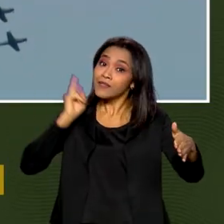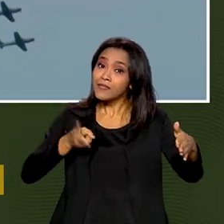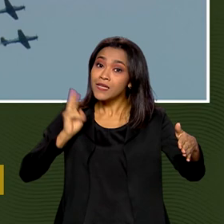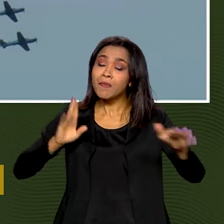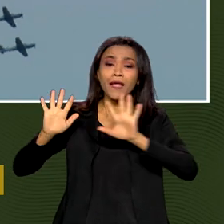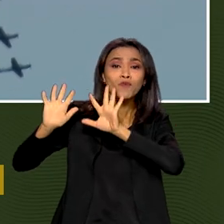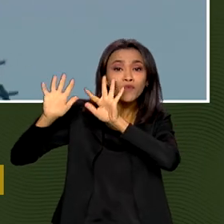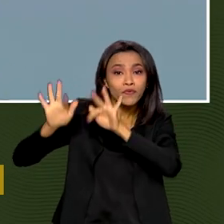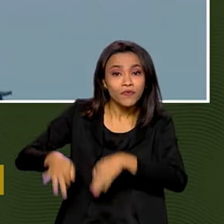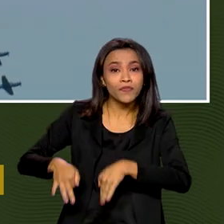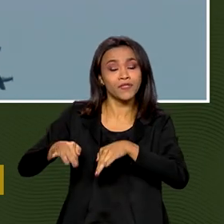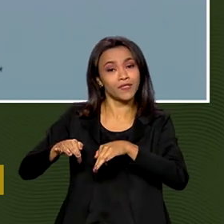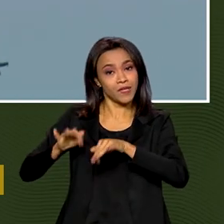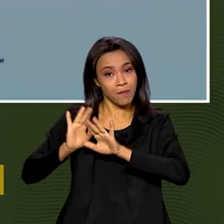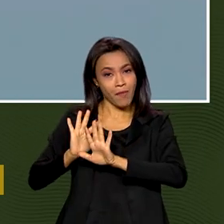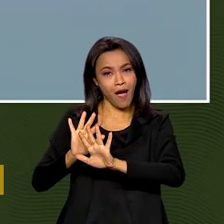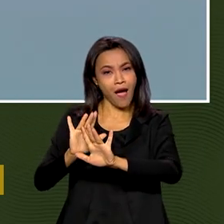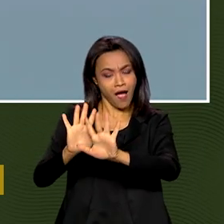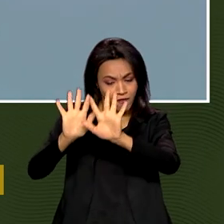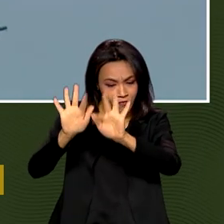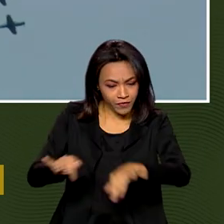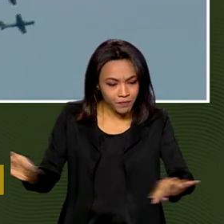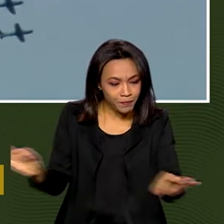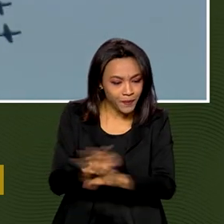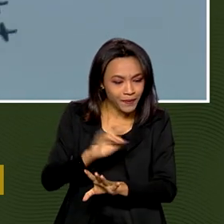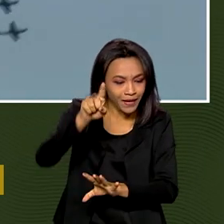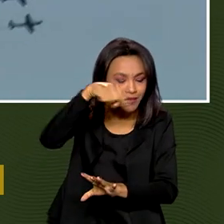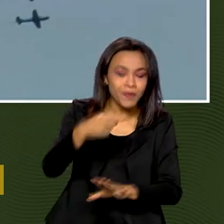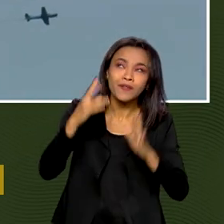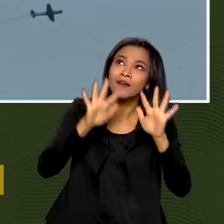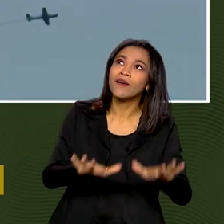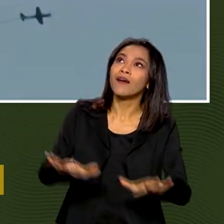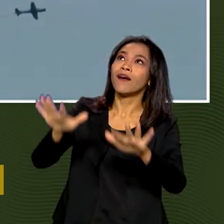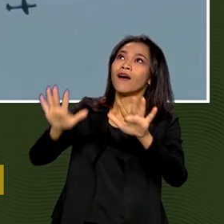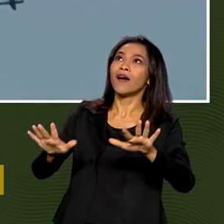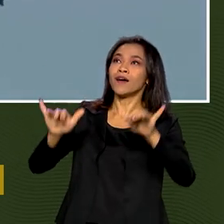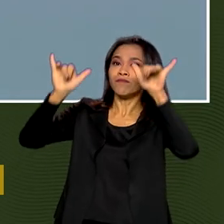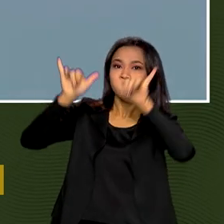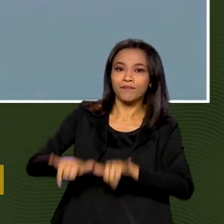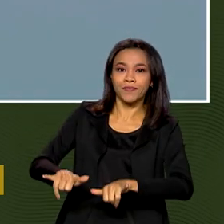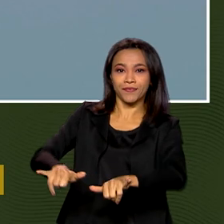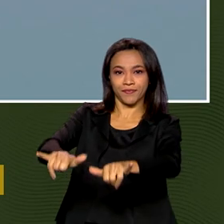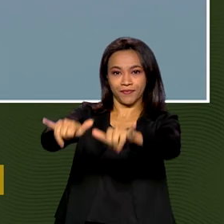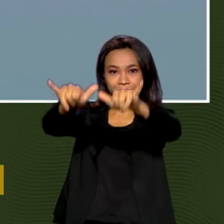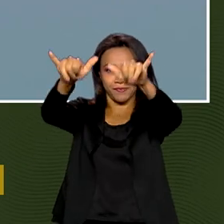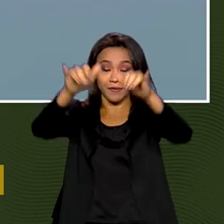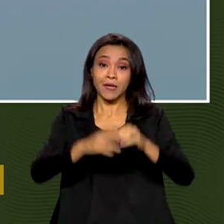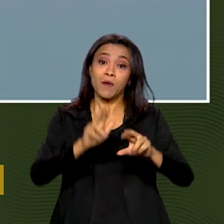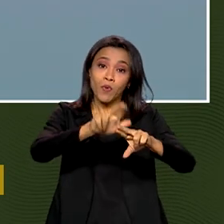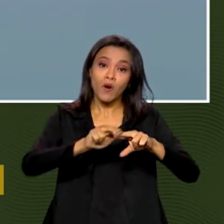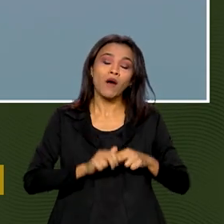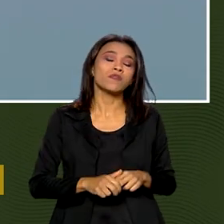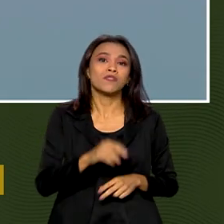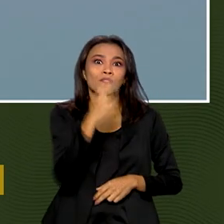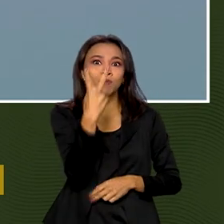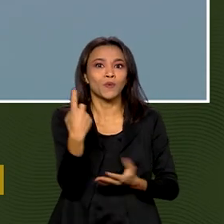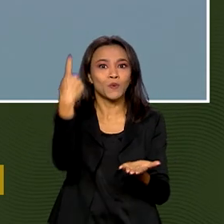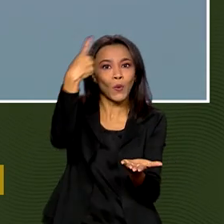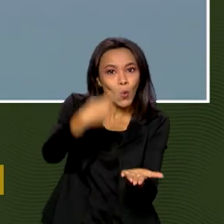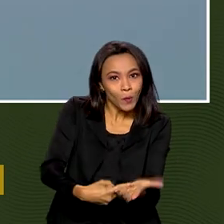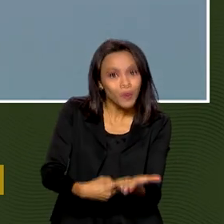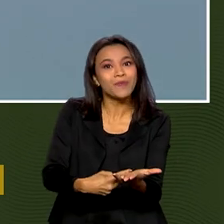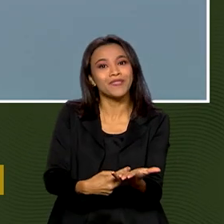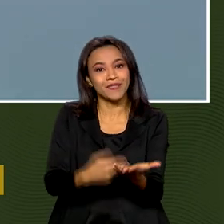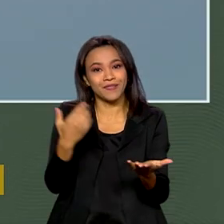motivo da esquadrilha estar se apresentando lá no Rio de Janeiro. Então, devido a essas duas agendas, eles vão realizar a apresentação completa somente no Rio